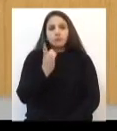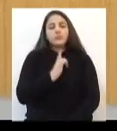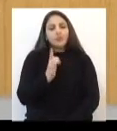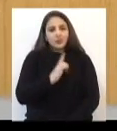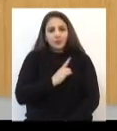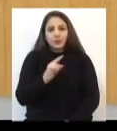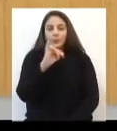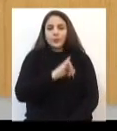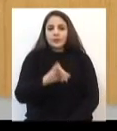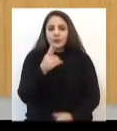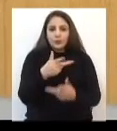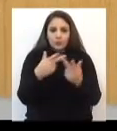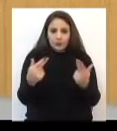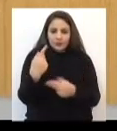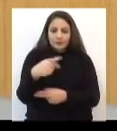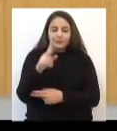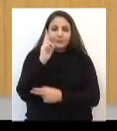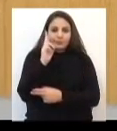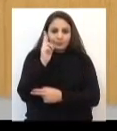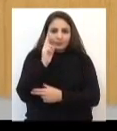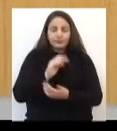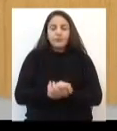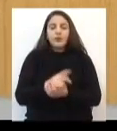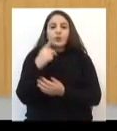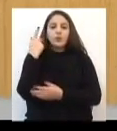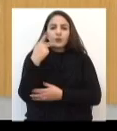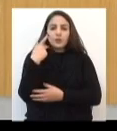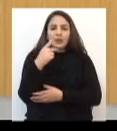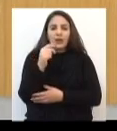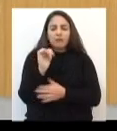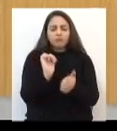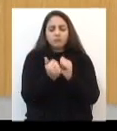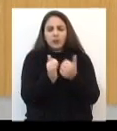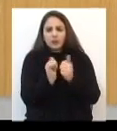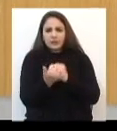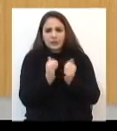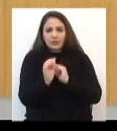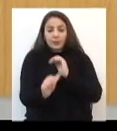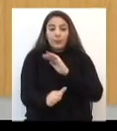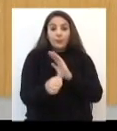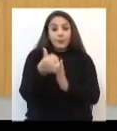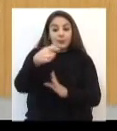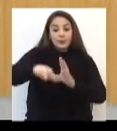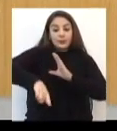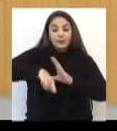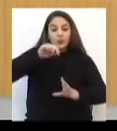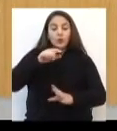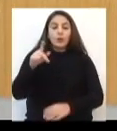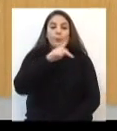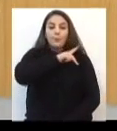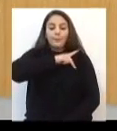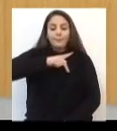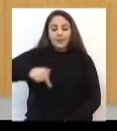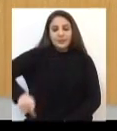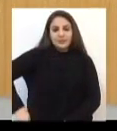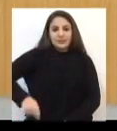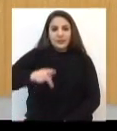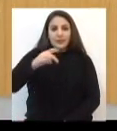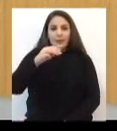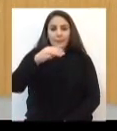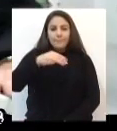destaque nesta plenária de segunda-feira. Os vereadores avaliaram as primeiras decisões do presidente interino